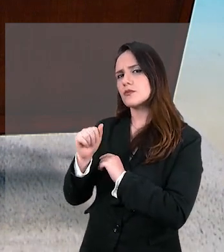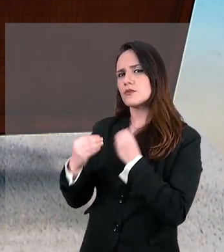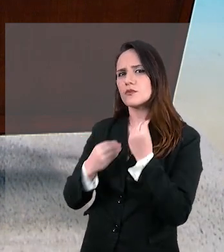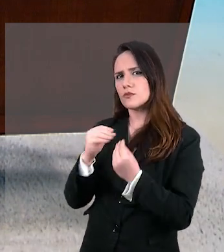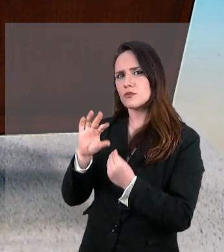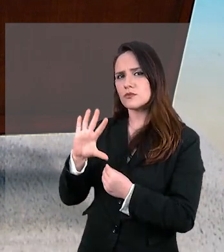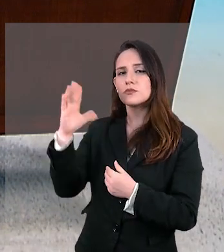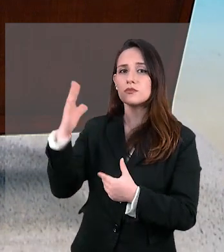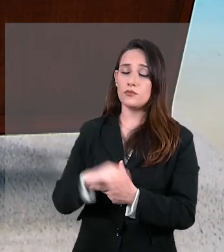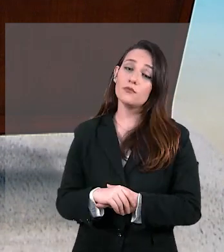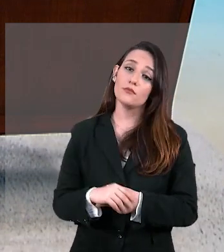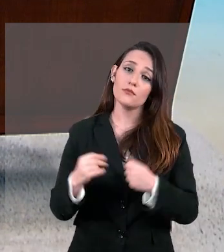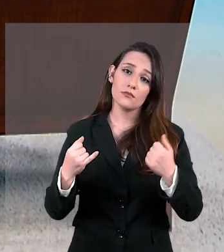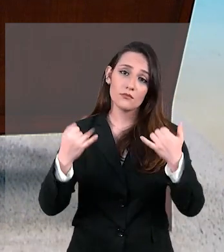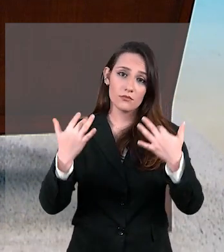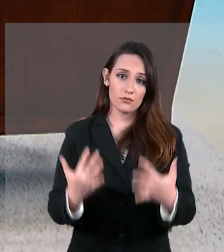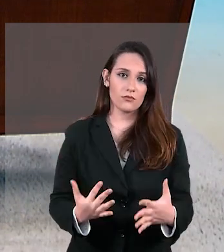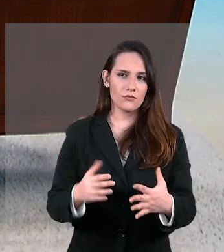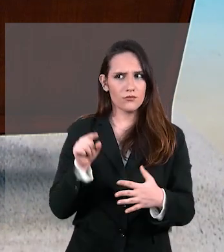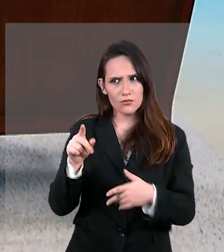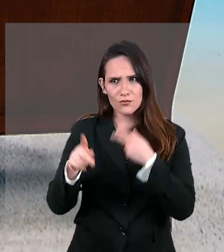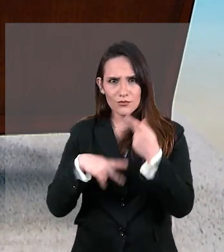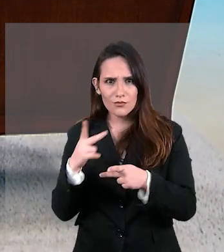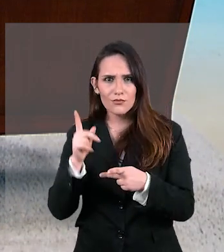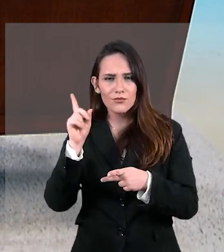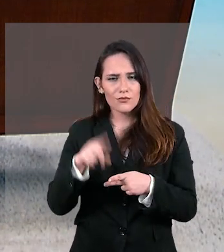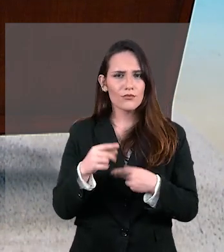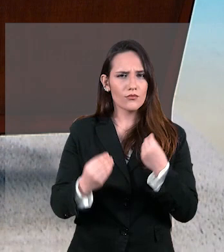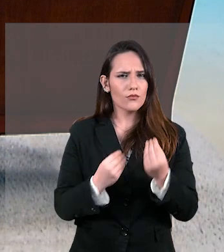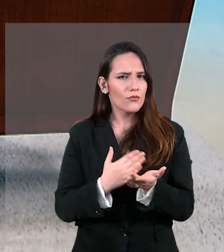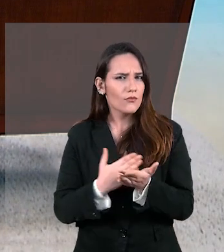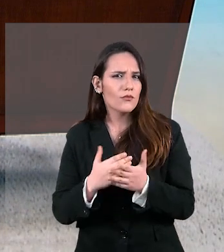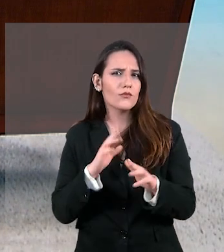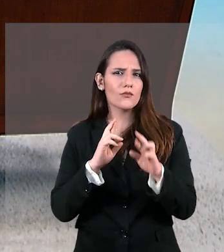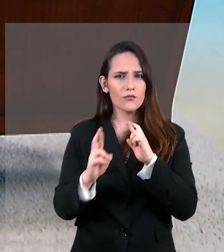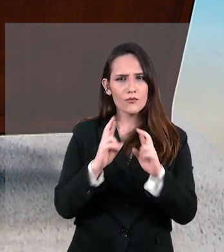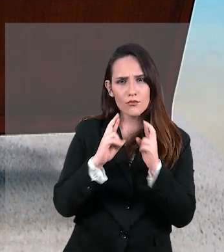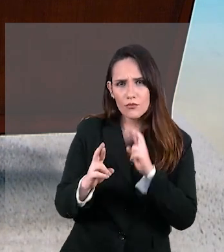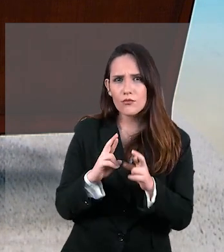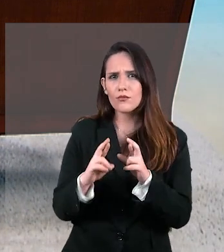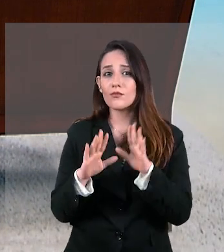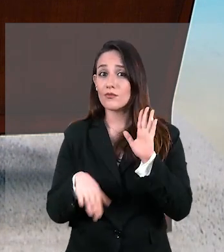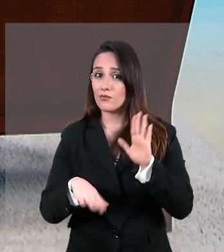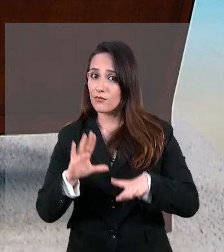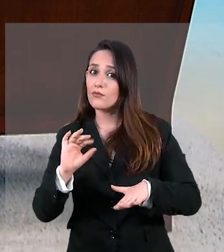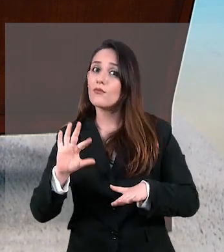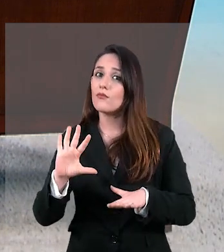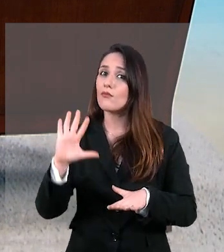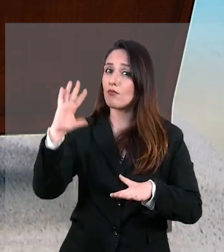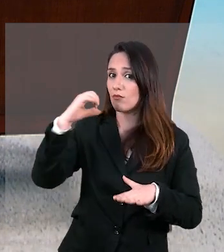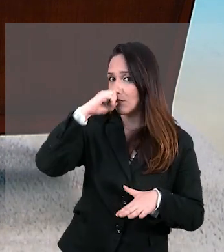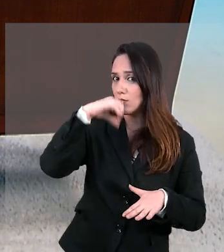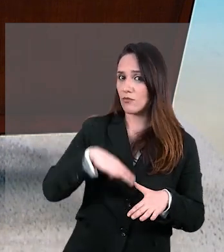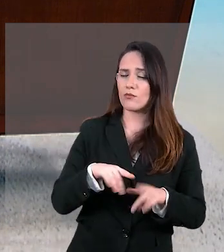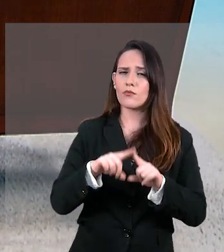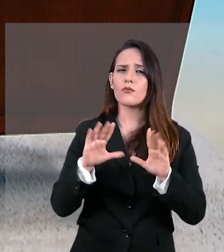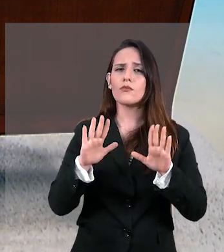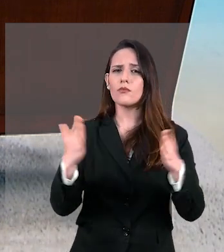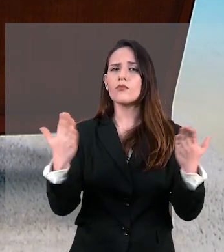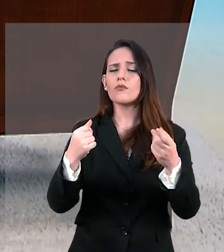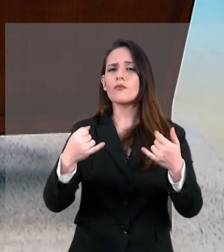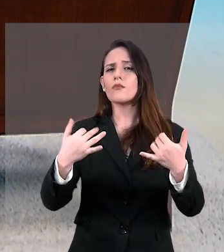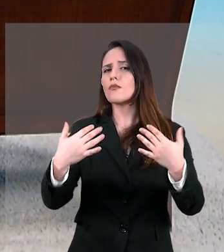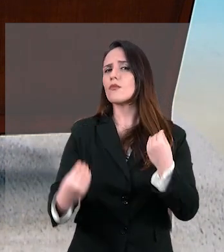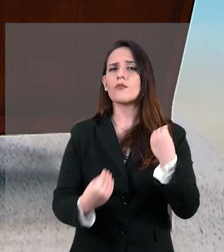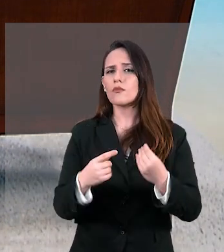história dela no bloco anterior, Você comentou a respeito do início do seu relacionamento, de como a violência